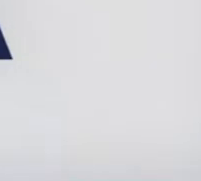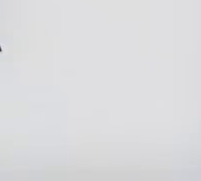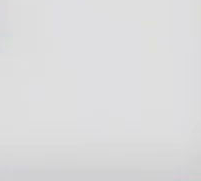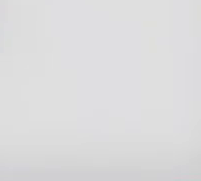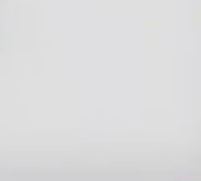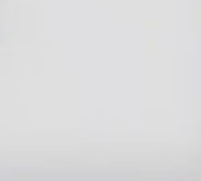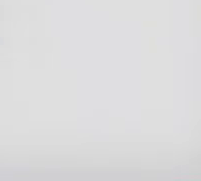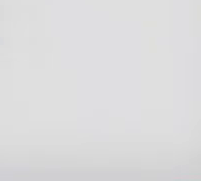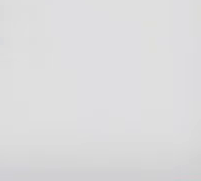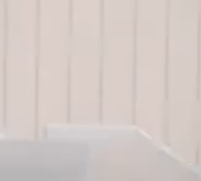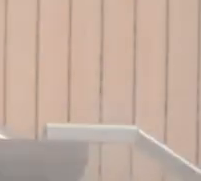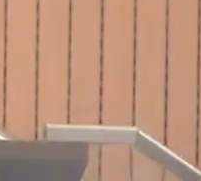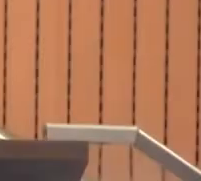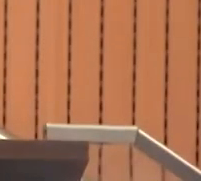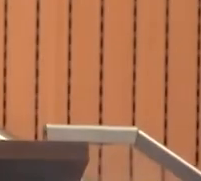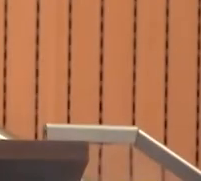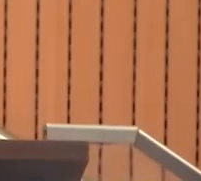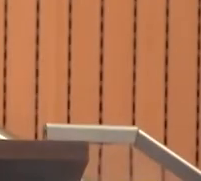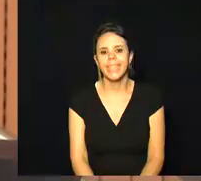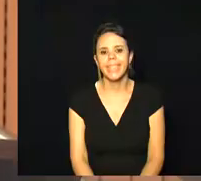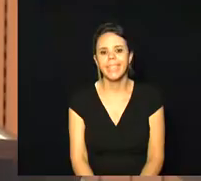TV Câmara, Campinas.